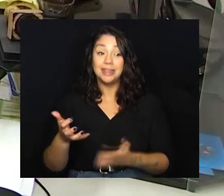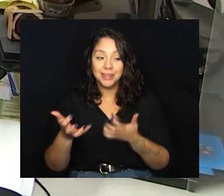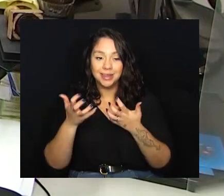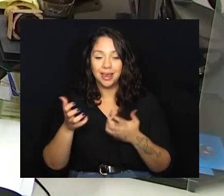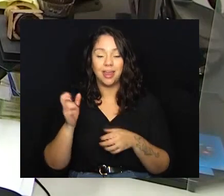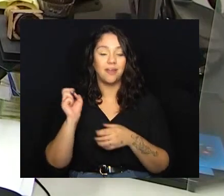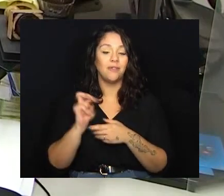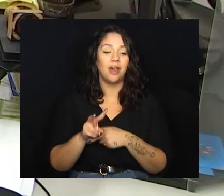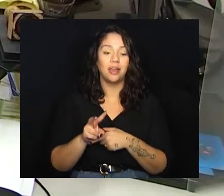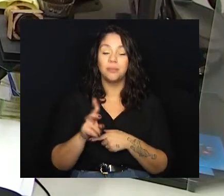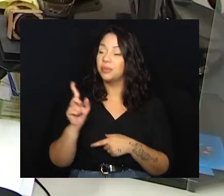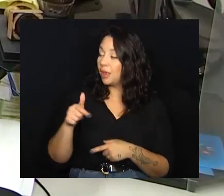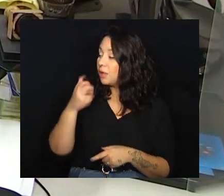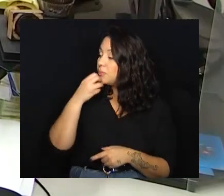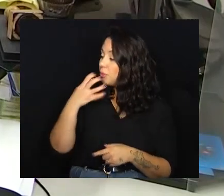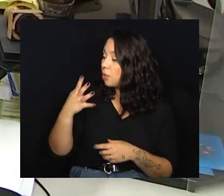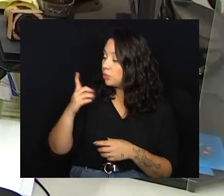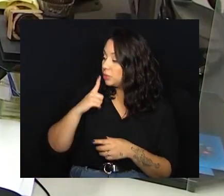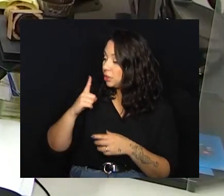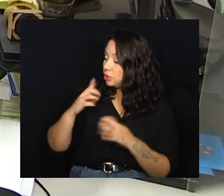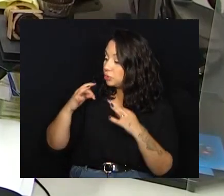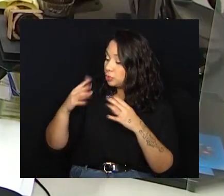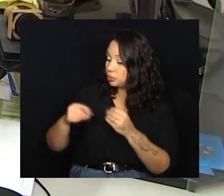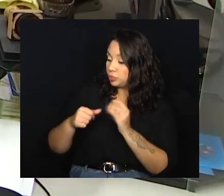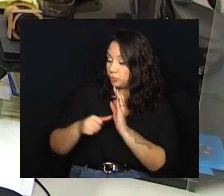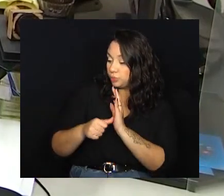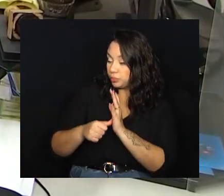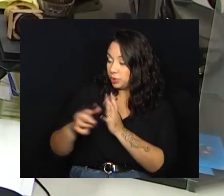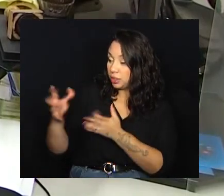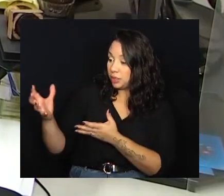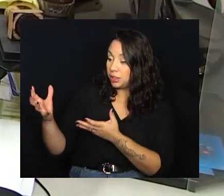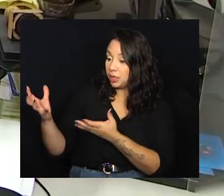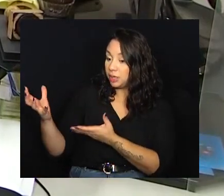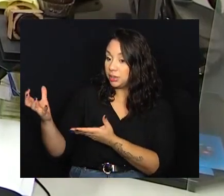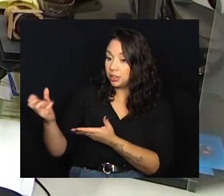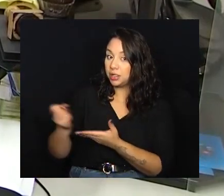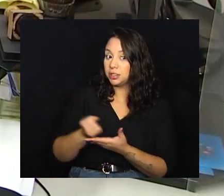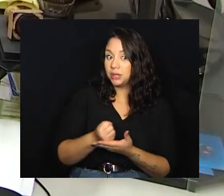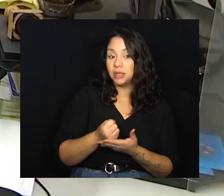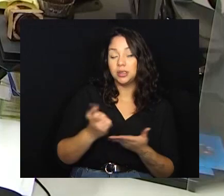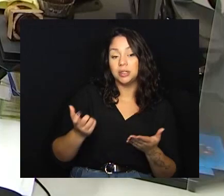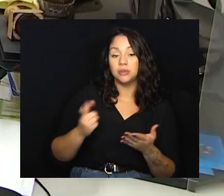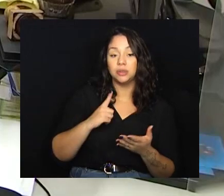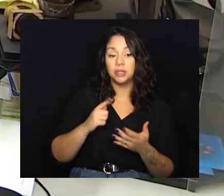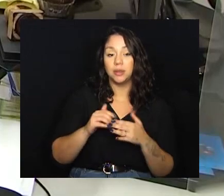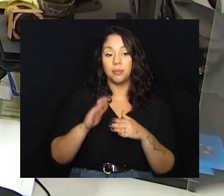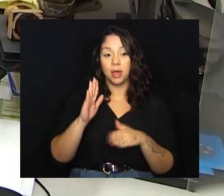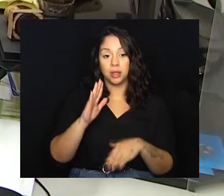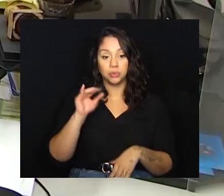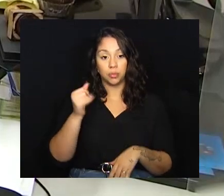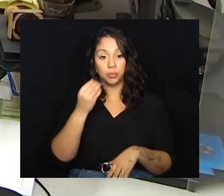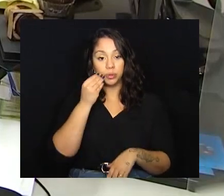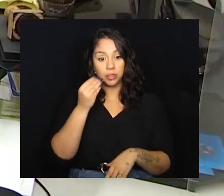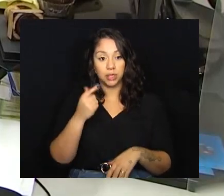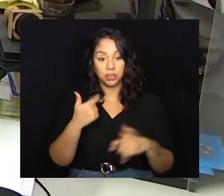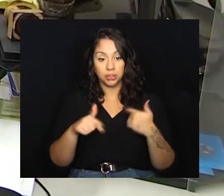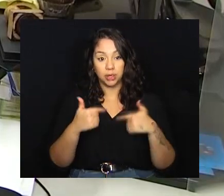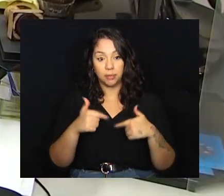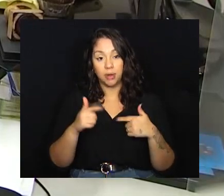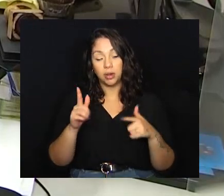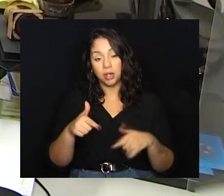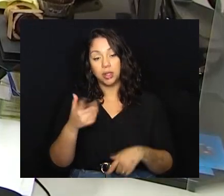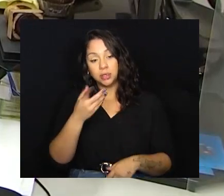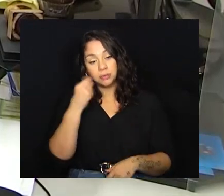o trabalho de todo mundo inclusive do candidato a vaga isso mesmo é bom trazer toda a documentação porque a gente consegue deixar o cadastro da pessoa completo